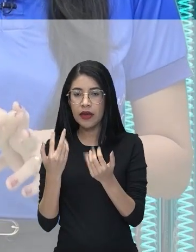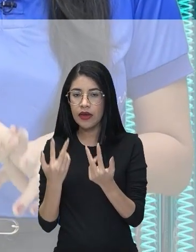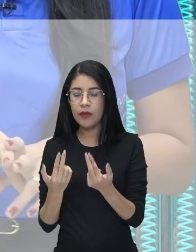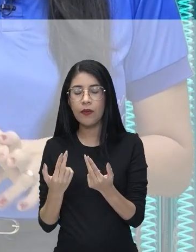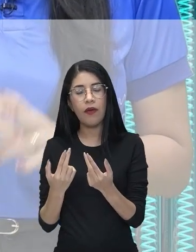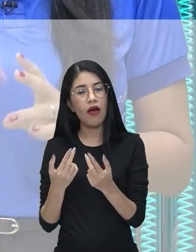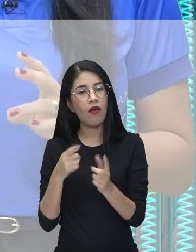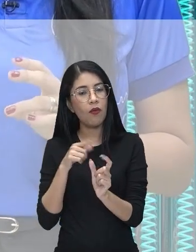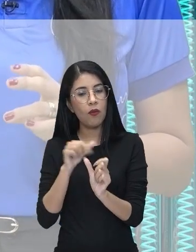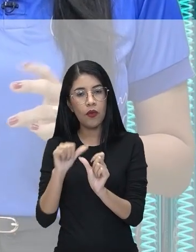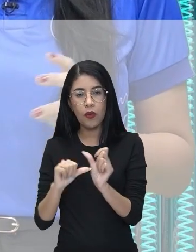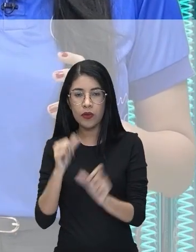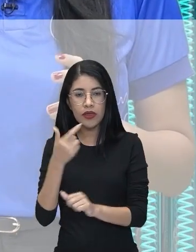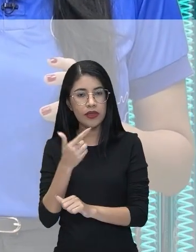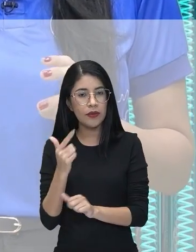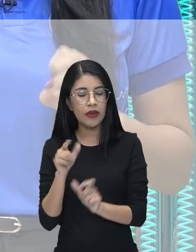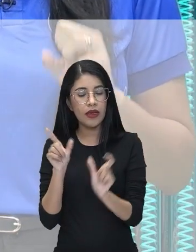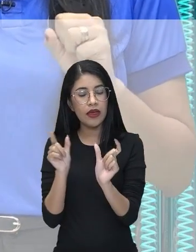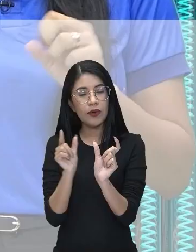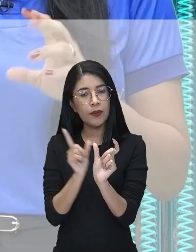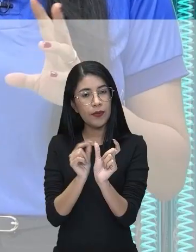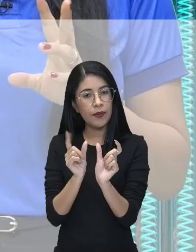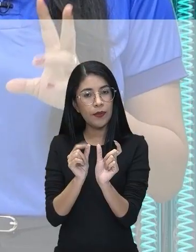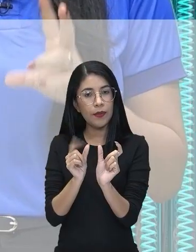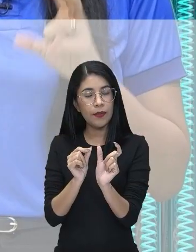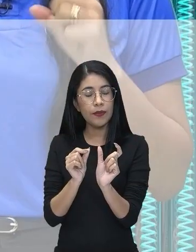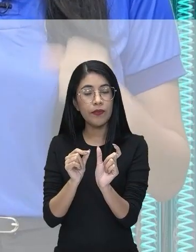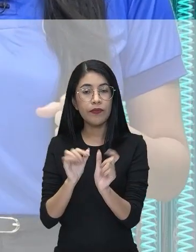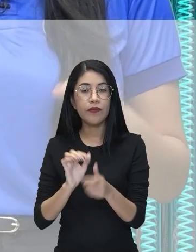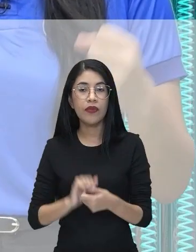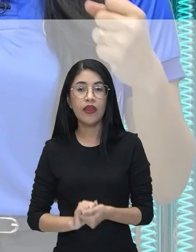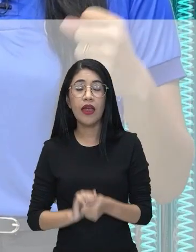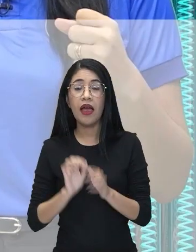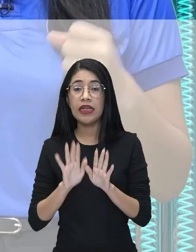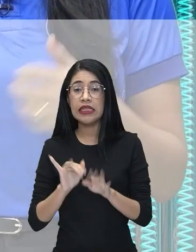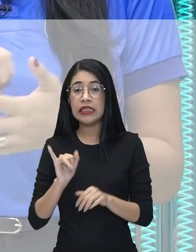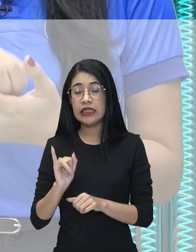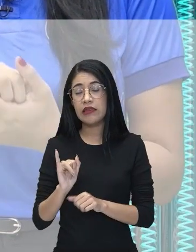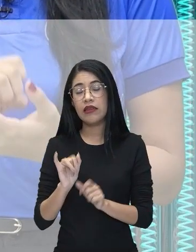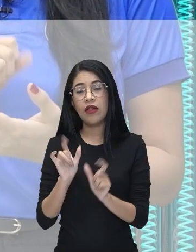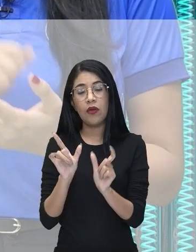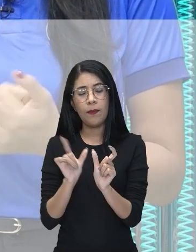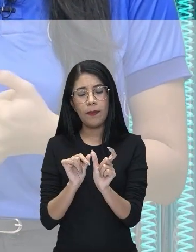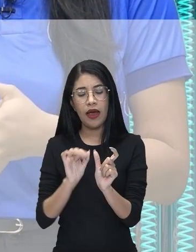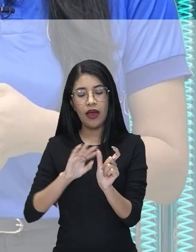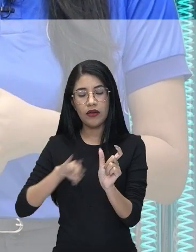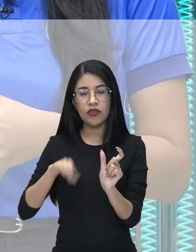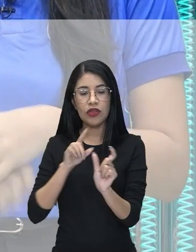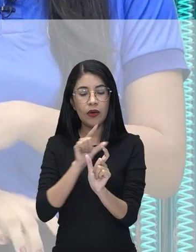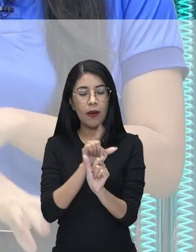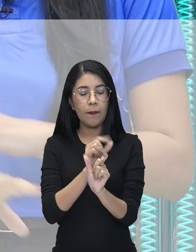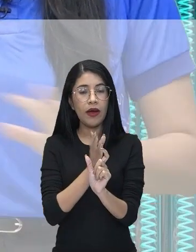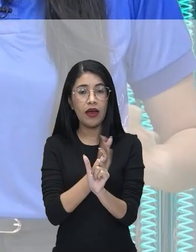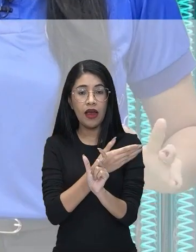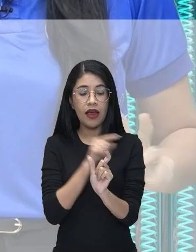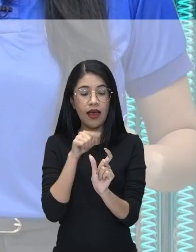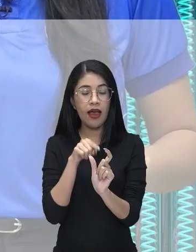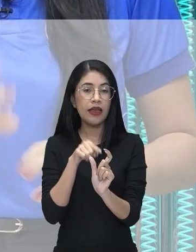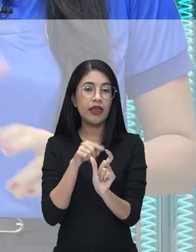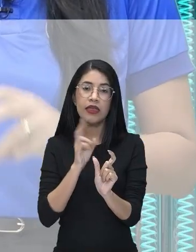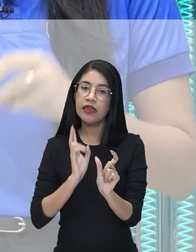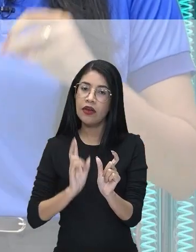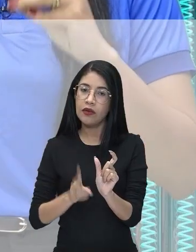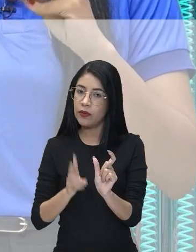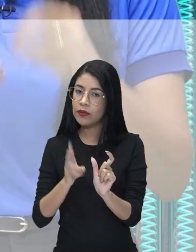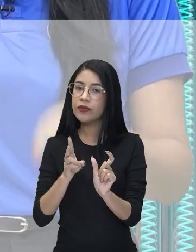fixa, e o sufixo. Quando eu tiro o sufixo e o prefixo, fica a raiz, que é uma parte que não vai mudar na